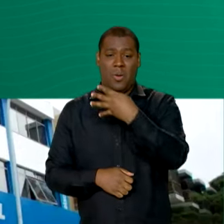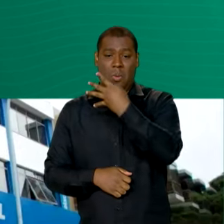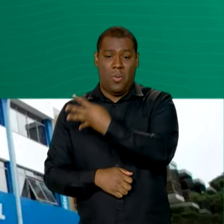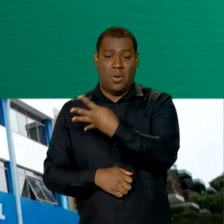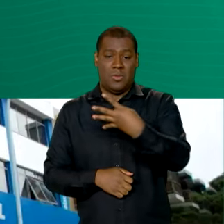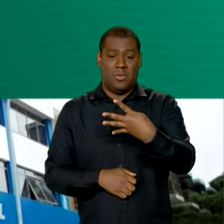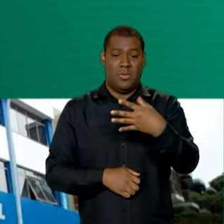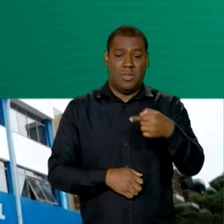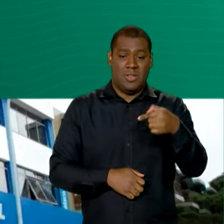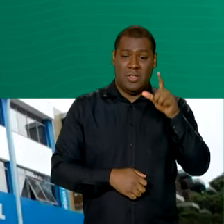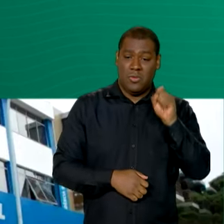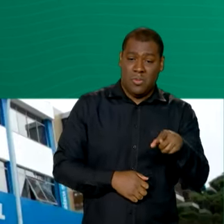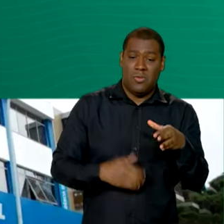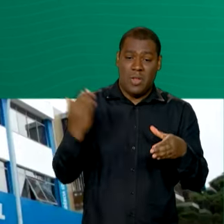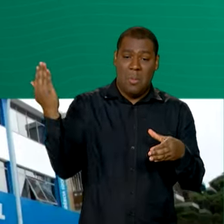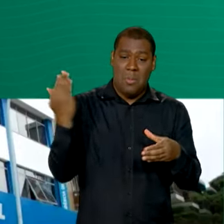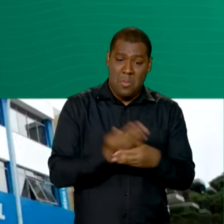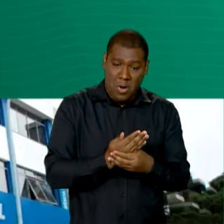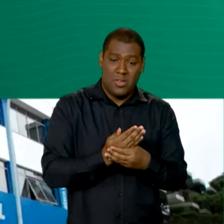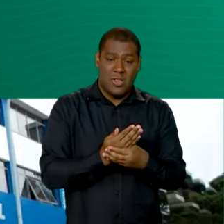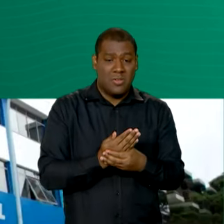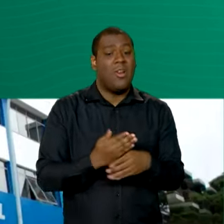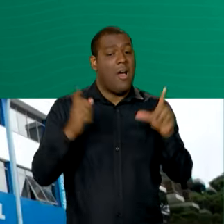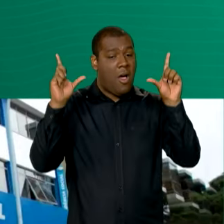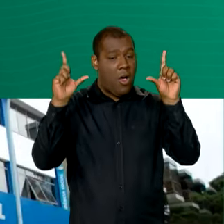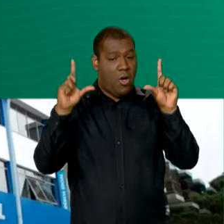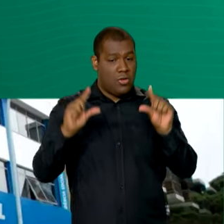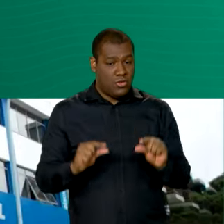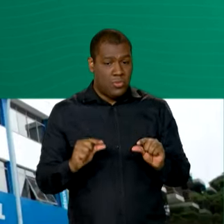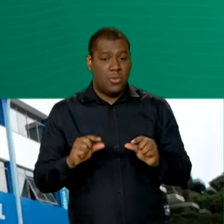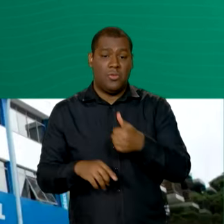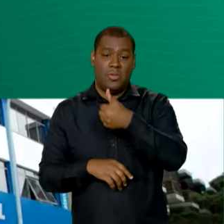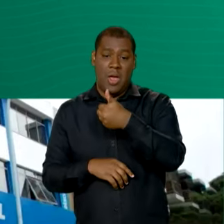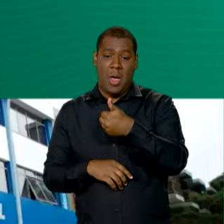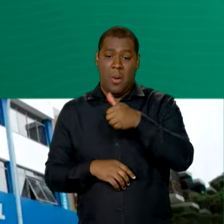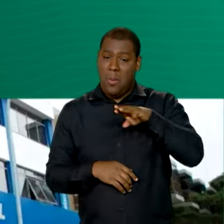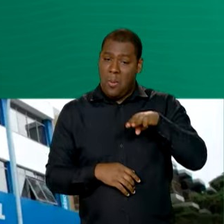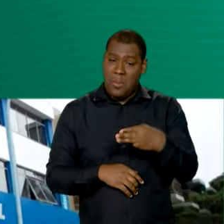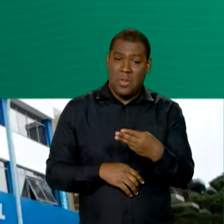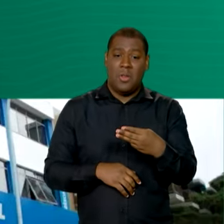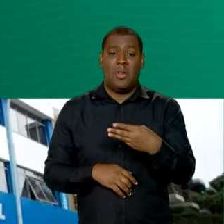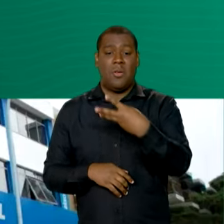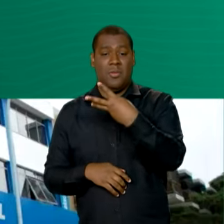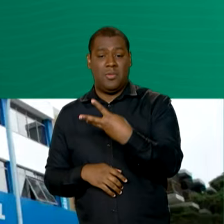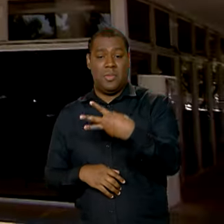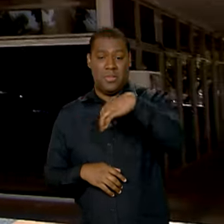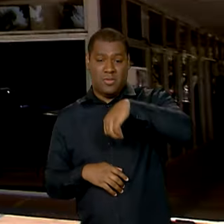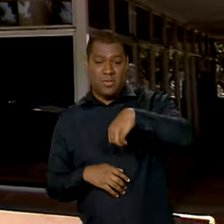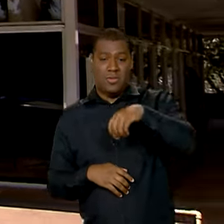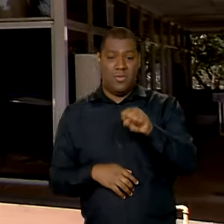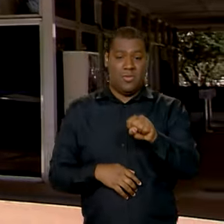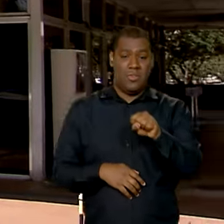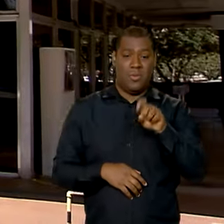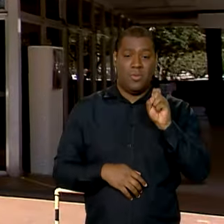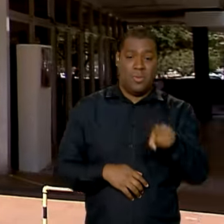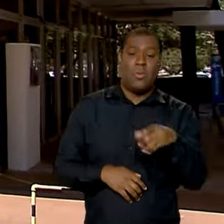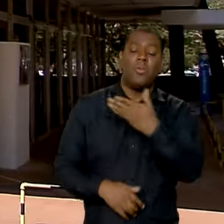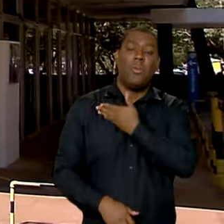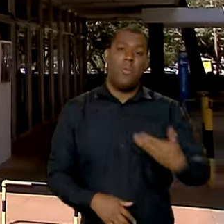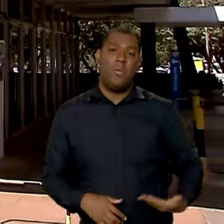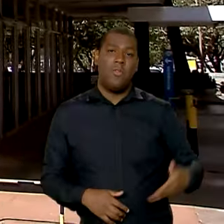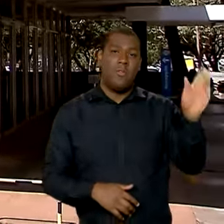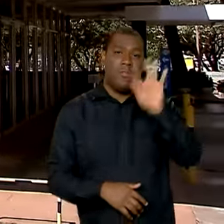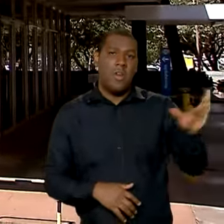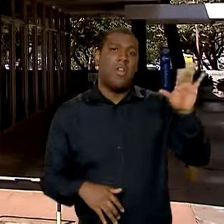447 mil processos. Esse número caiu para 1 milhão e 398 mil. Segundo o governo federal,